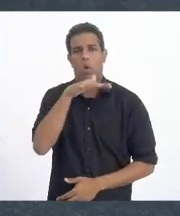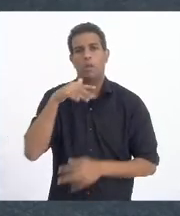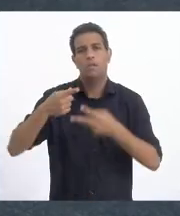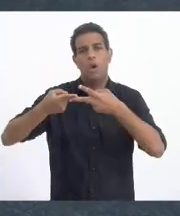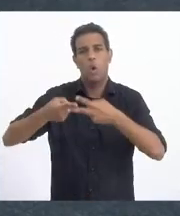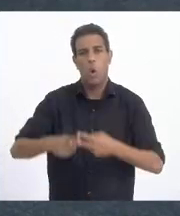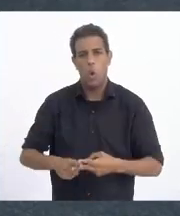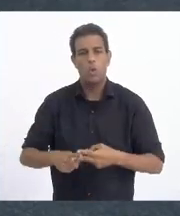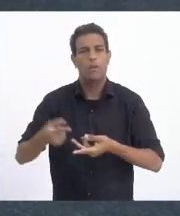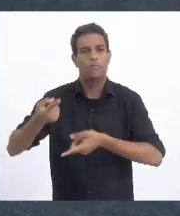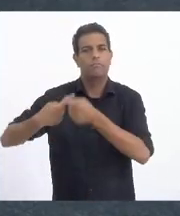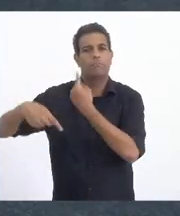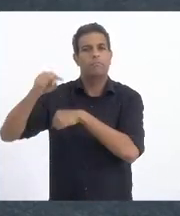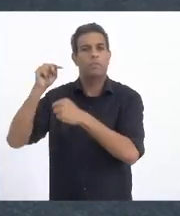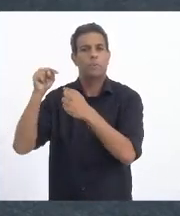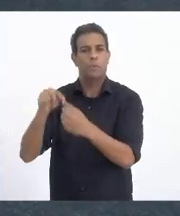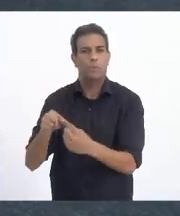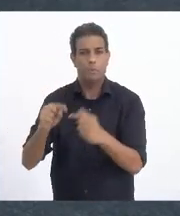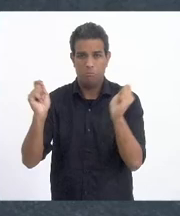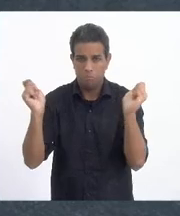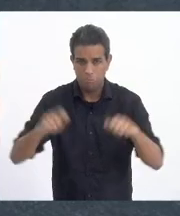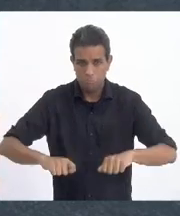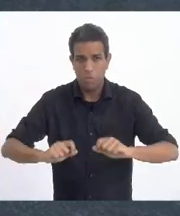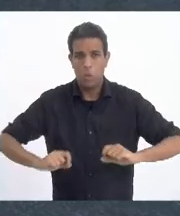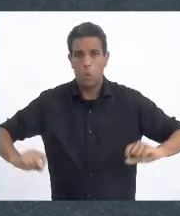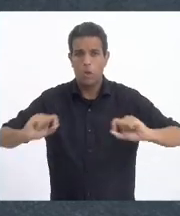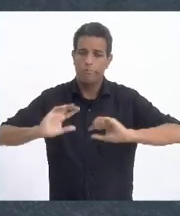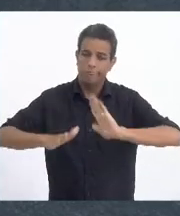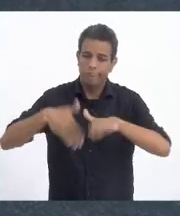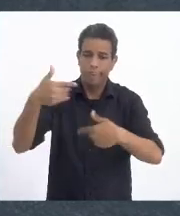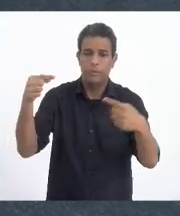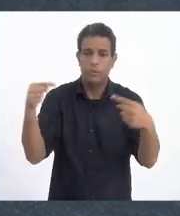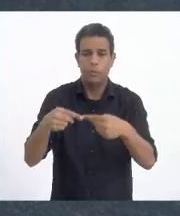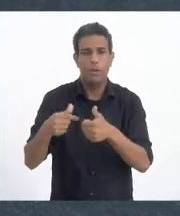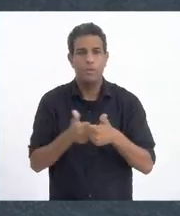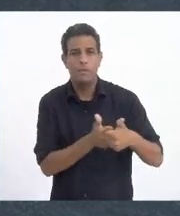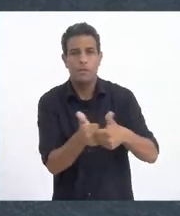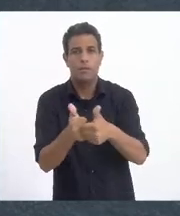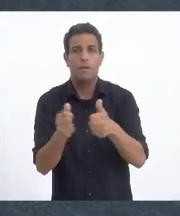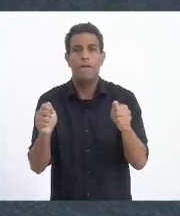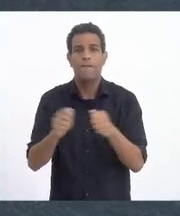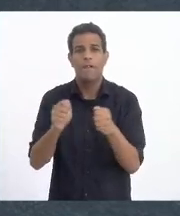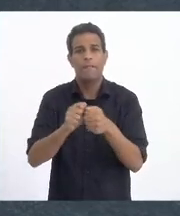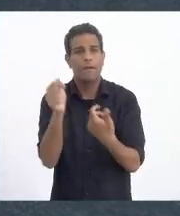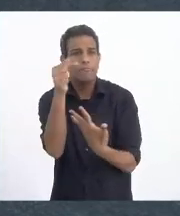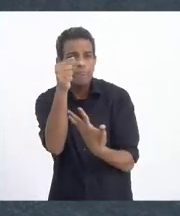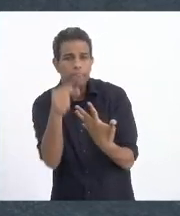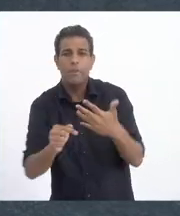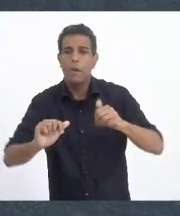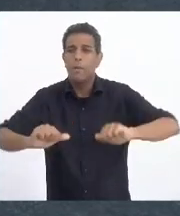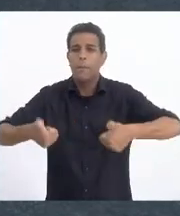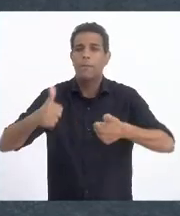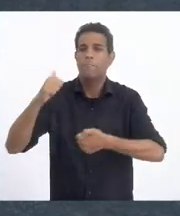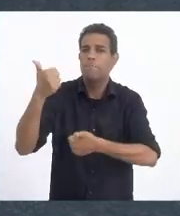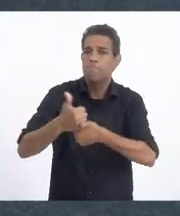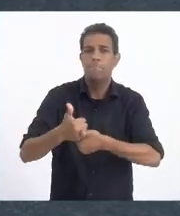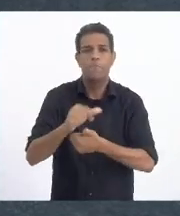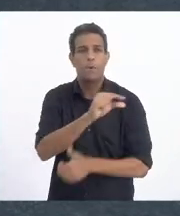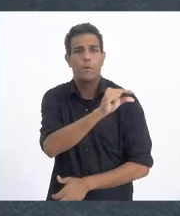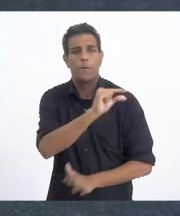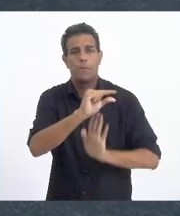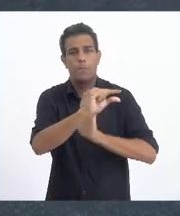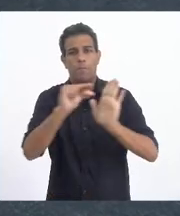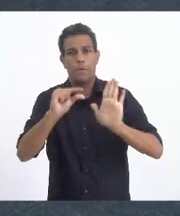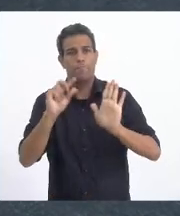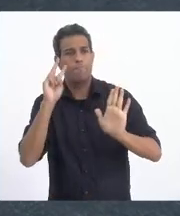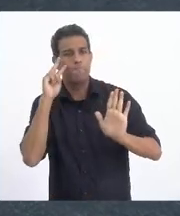foi feito lá atrás. E agora a gente tem a possibilidade de prosseguir, de seguir adiante, fazer o melhor substitutivo possível.